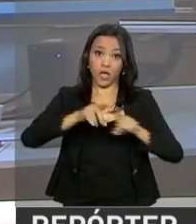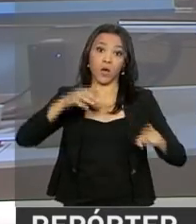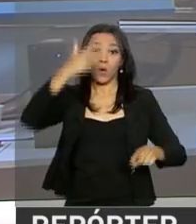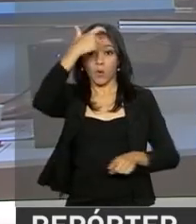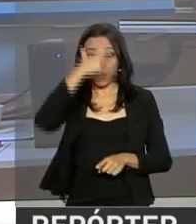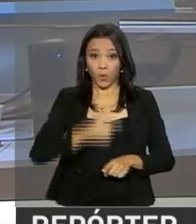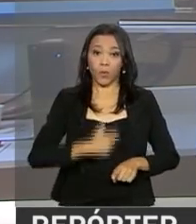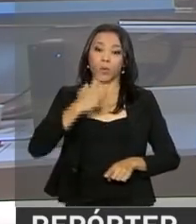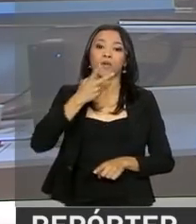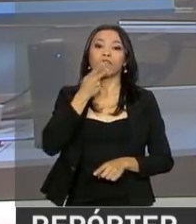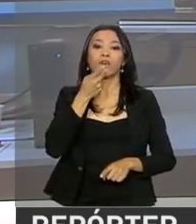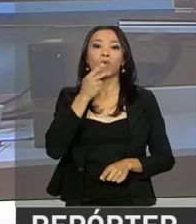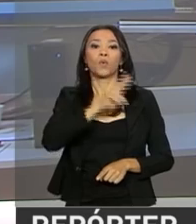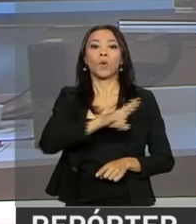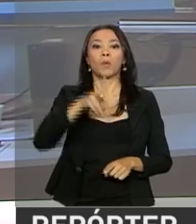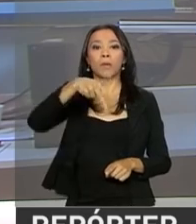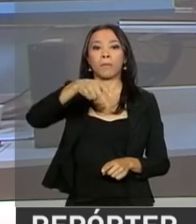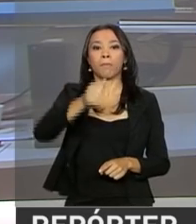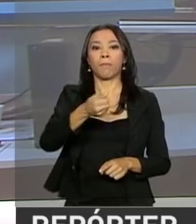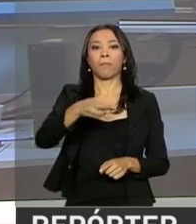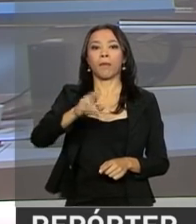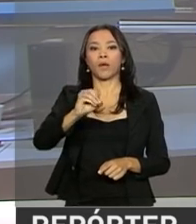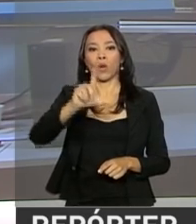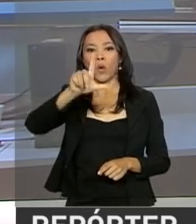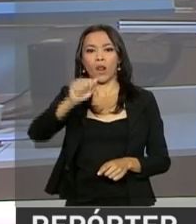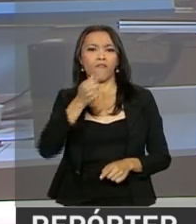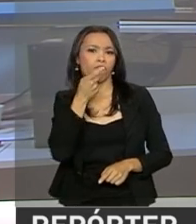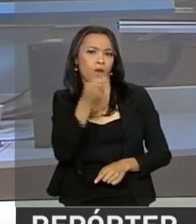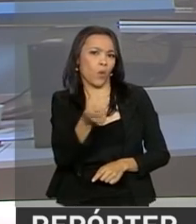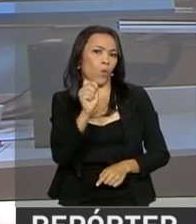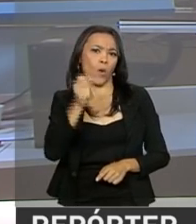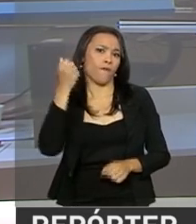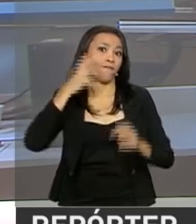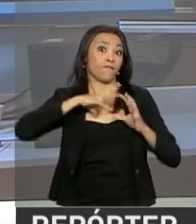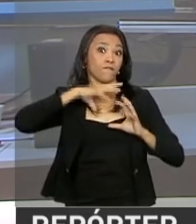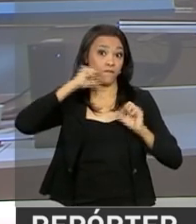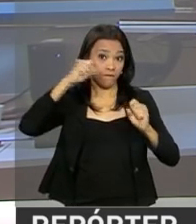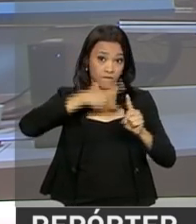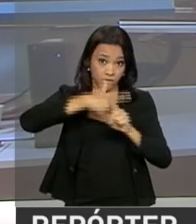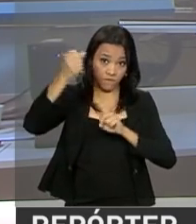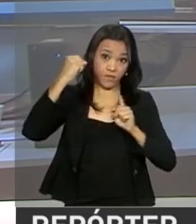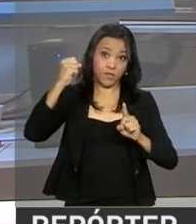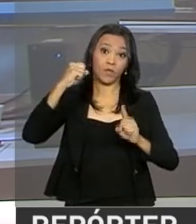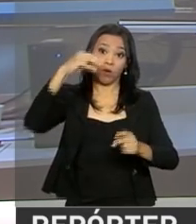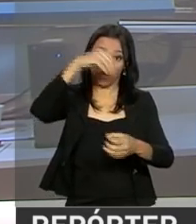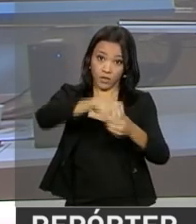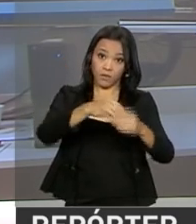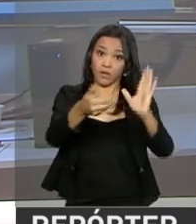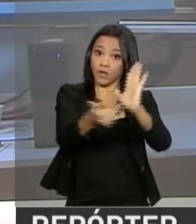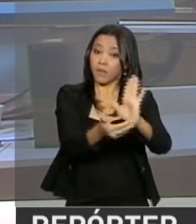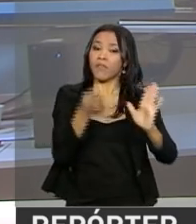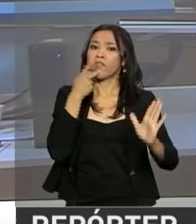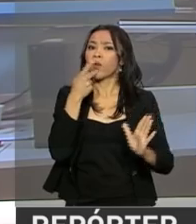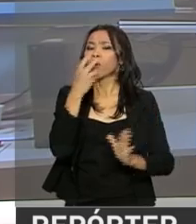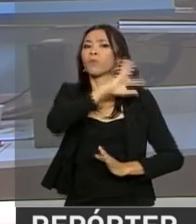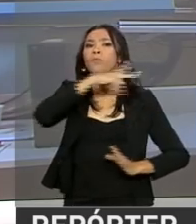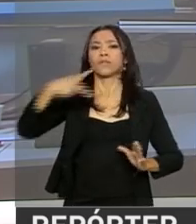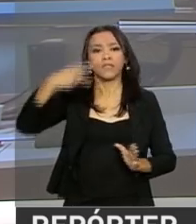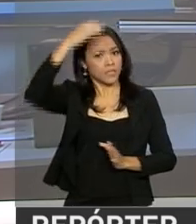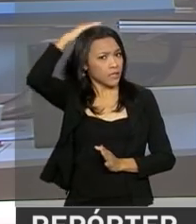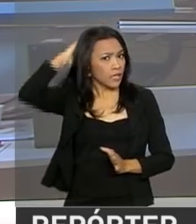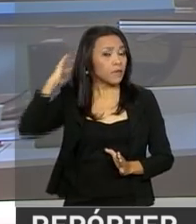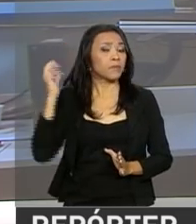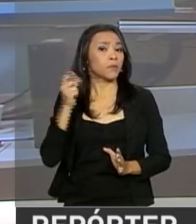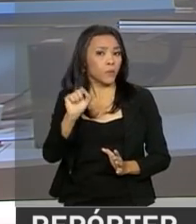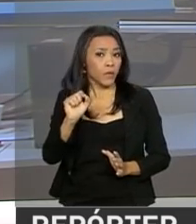da Presidência da República, Alexandre Parola, falou sobre a vitória na Câmara. Ele comunicou que o presidente Michel Temer disse